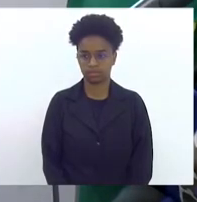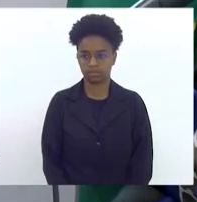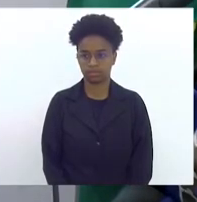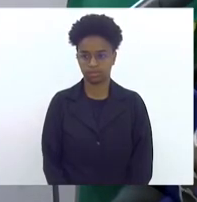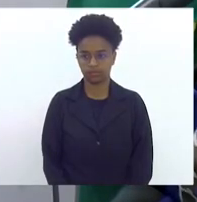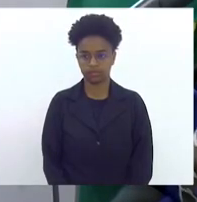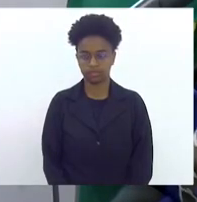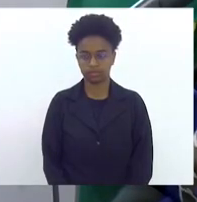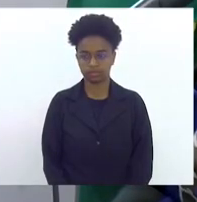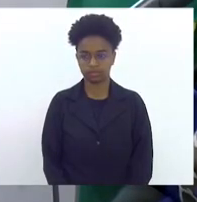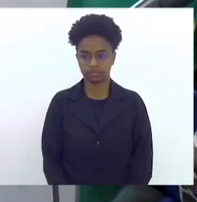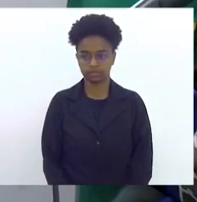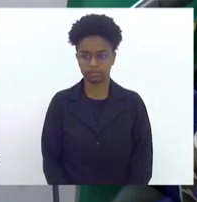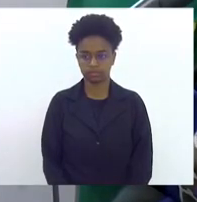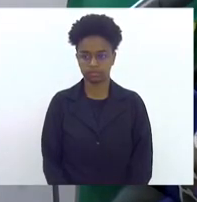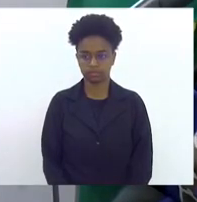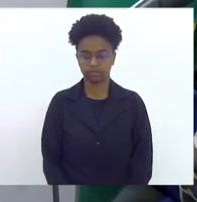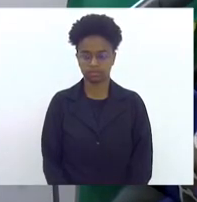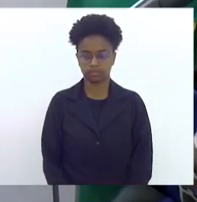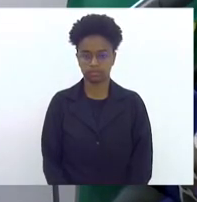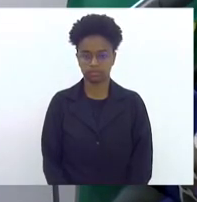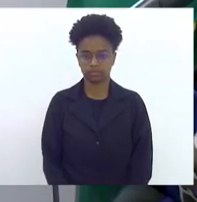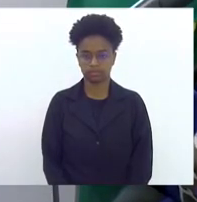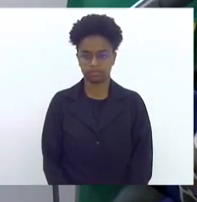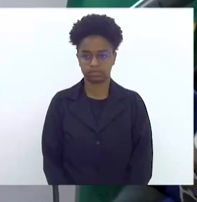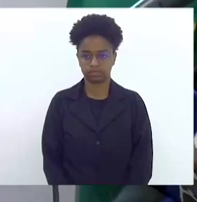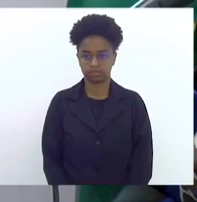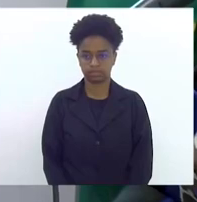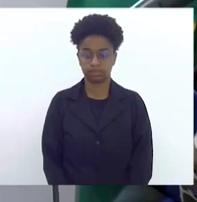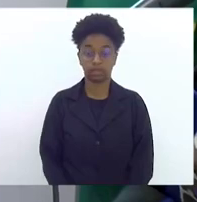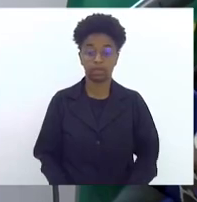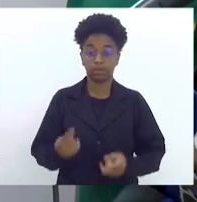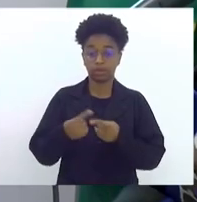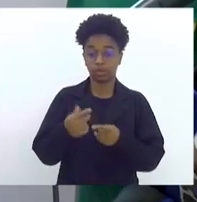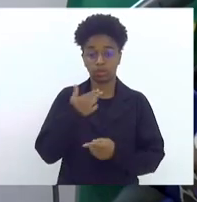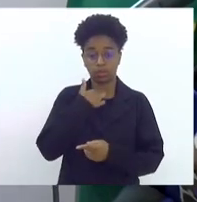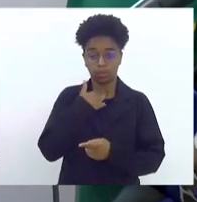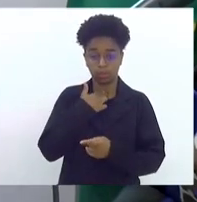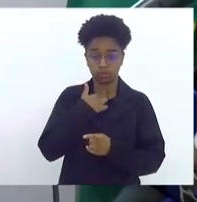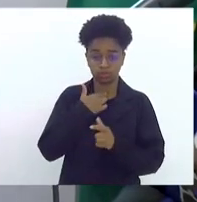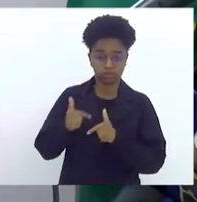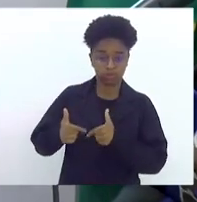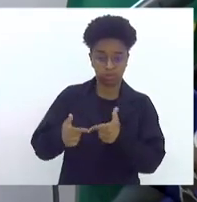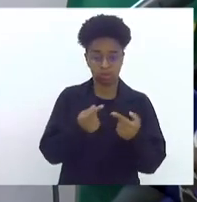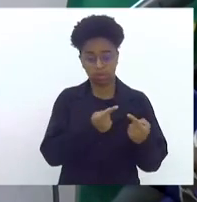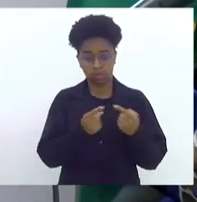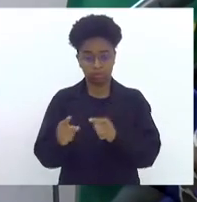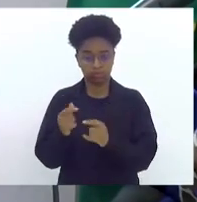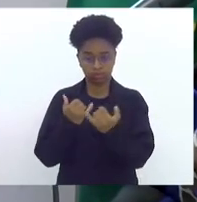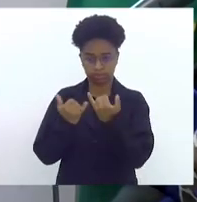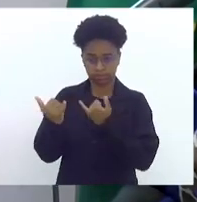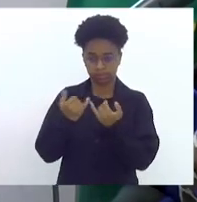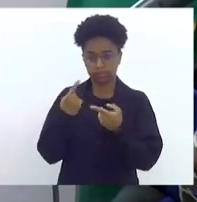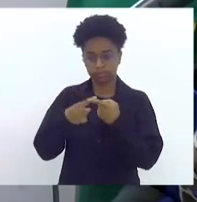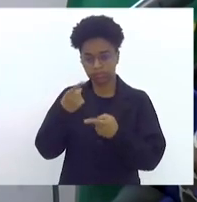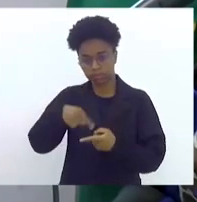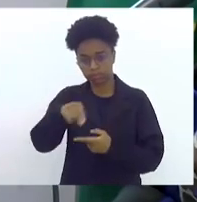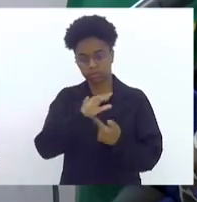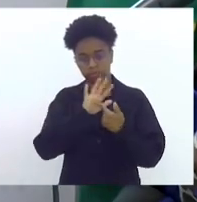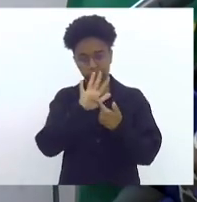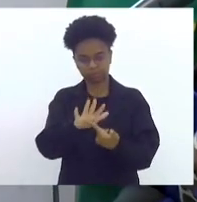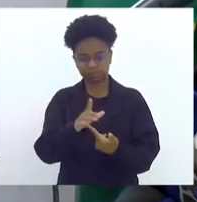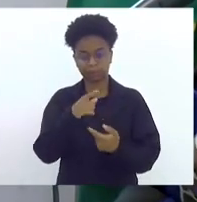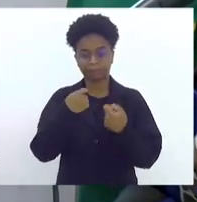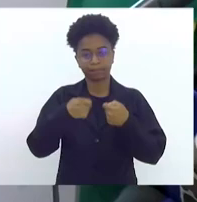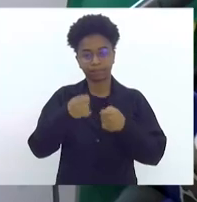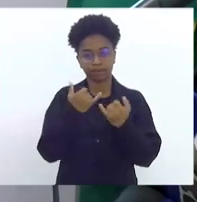que eu não concordo com uma opinião eu não posso esse ataque eu não posso lutar contra dados foi eu que vocês bem levantaram vamos amarrar mais